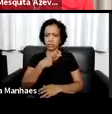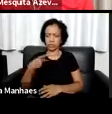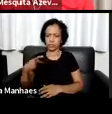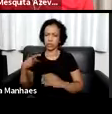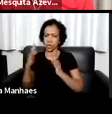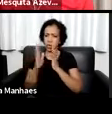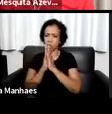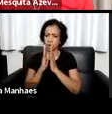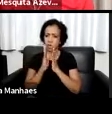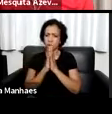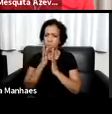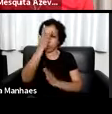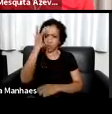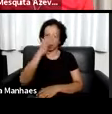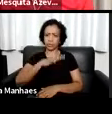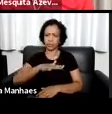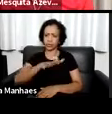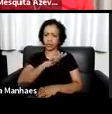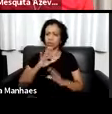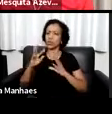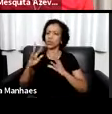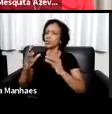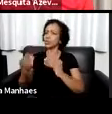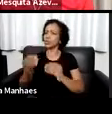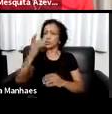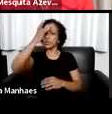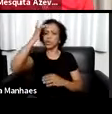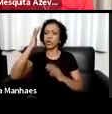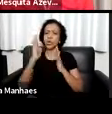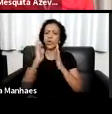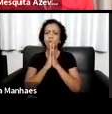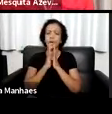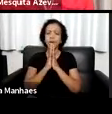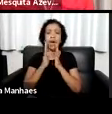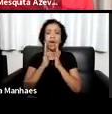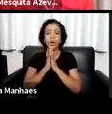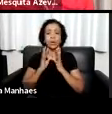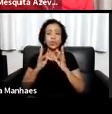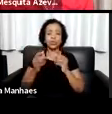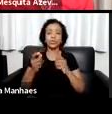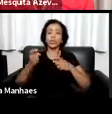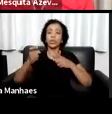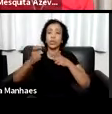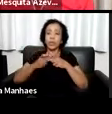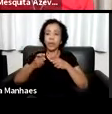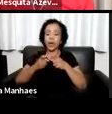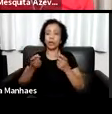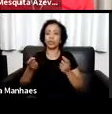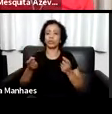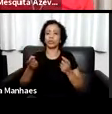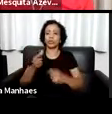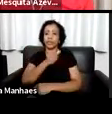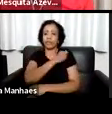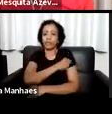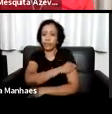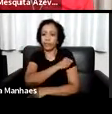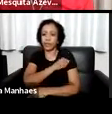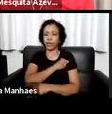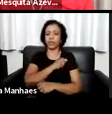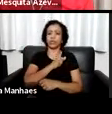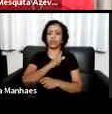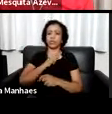quero já deixar para todos orarem é pelos médicos, enfermeiros, profissionais de saúde, assistentes sociais